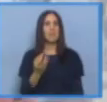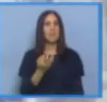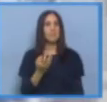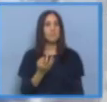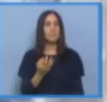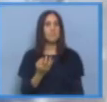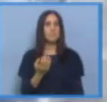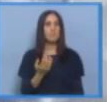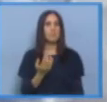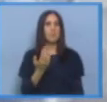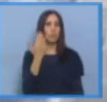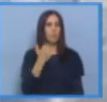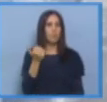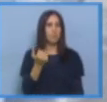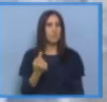convocados, enfim,